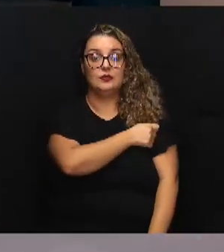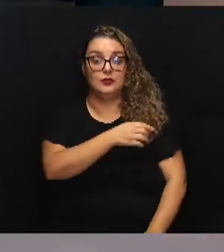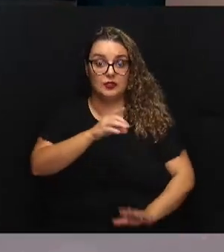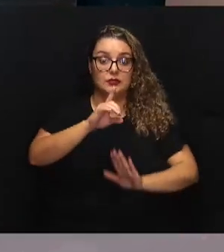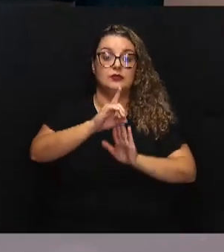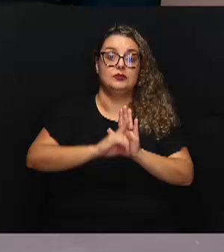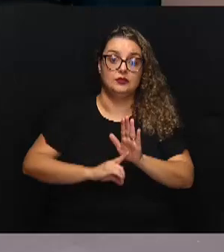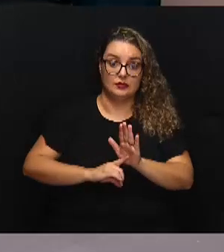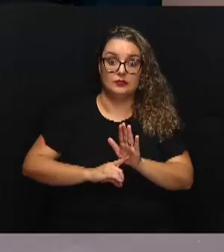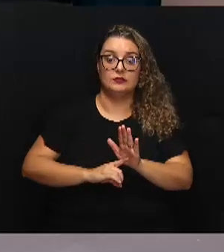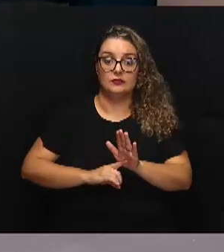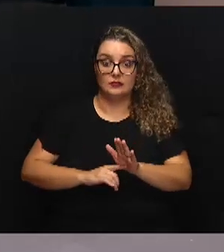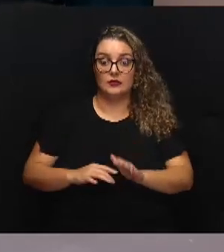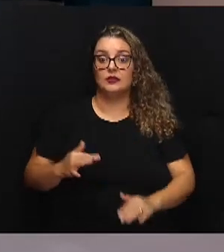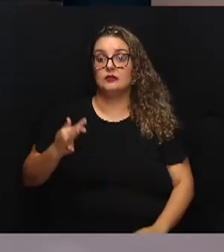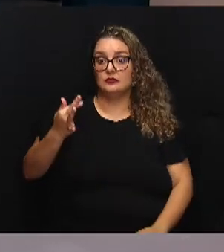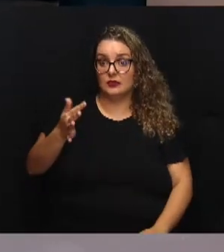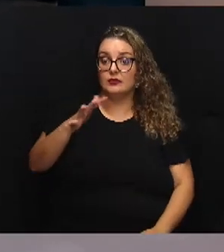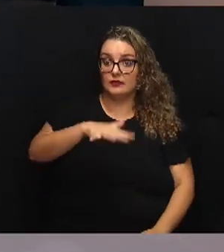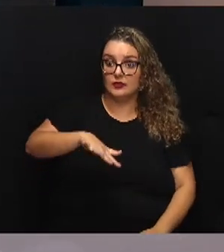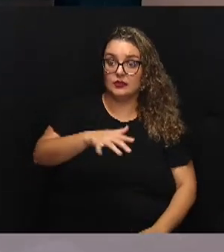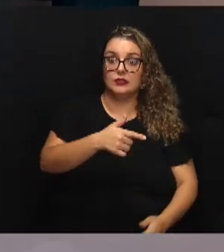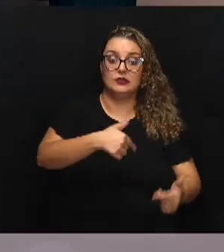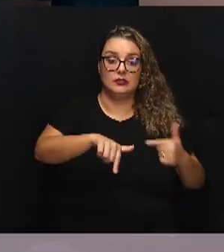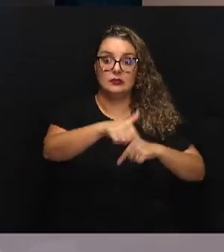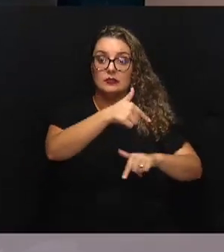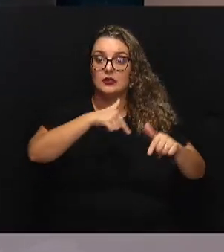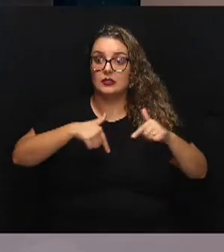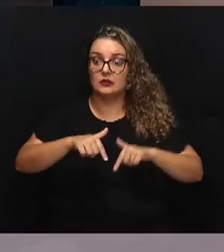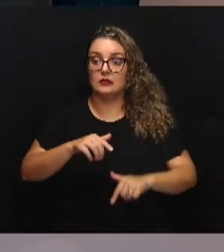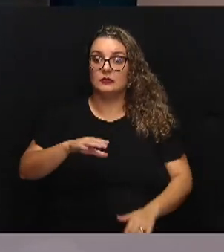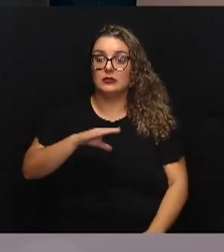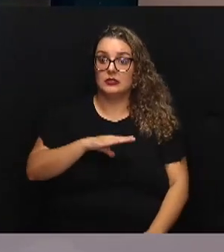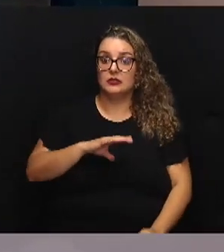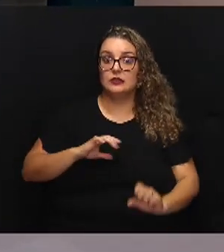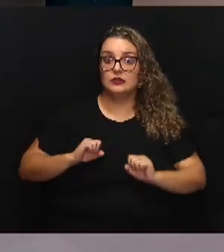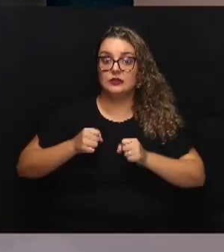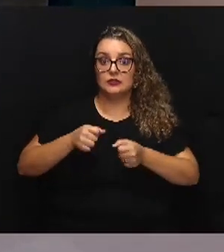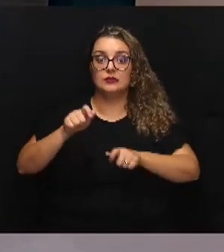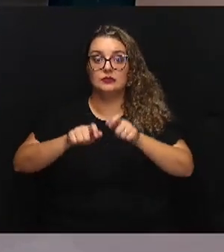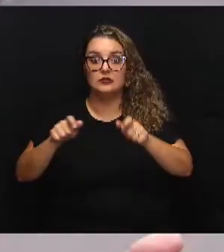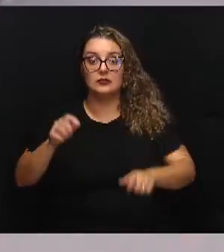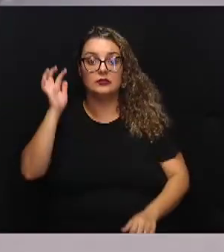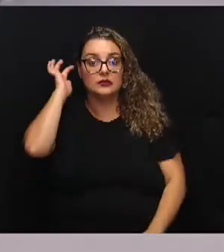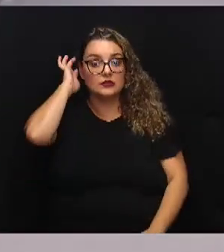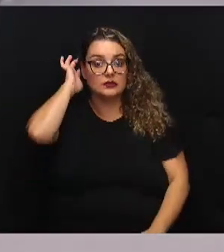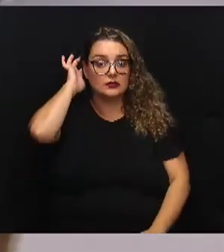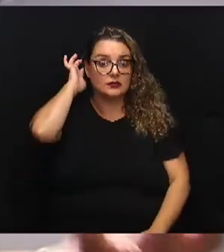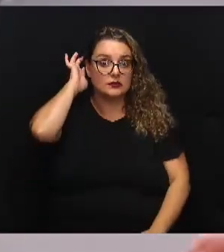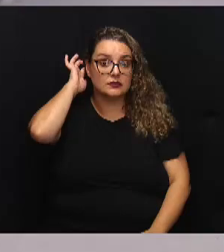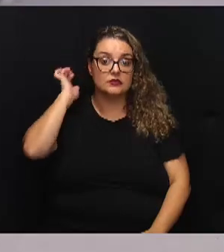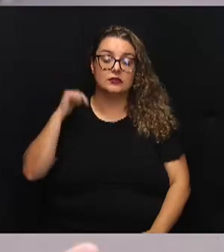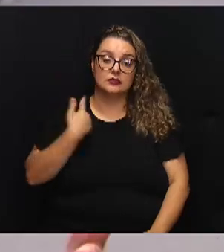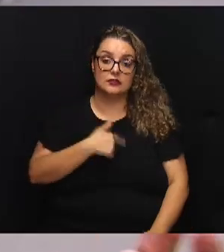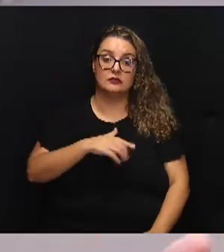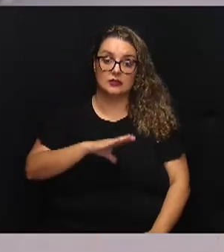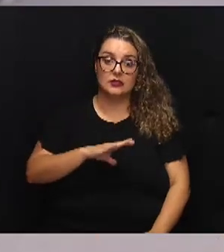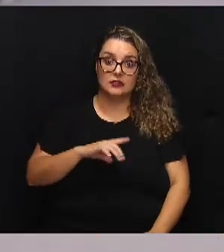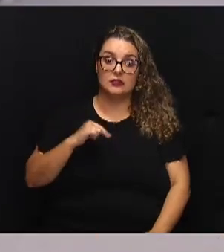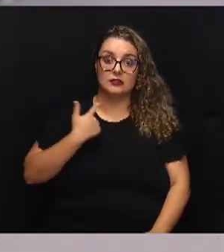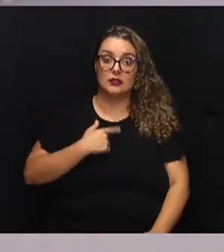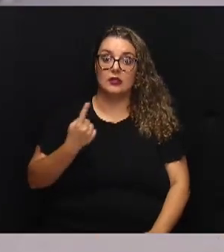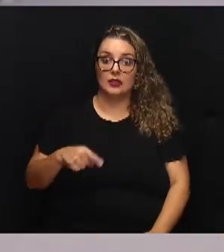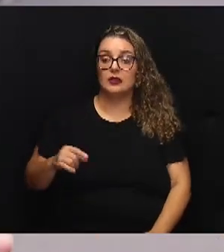que vão estar daqui a pouco aí no mercado trabalhando, né, pela cidade, em defesa das pessoas e também da nossa cidade, é muito importante eles